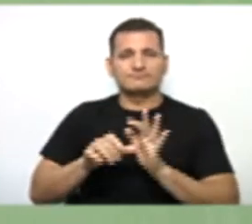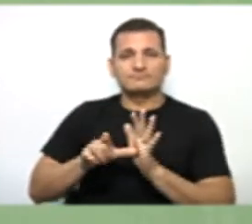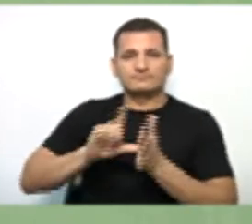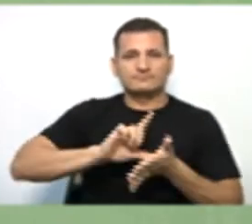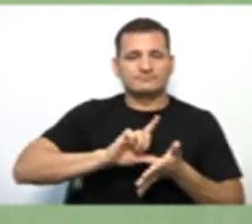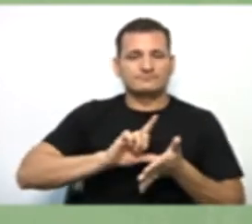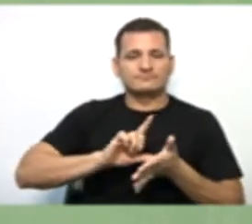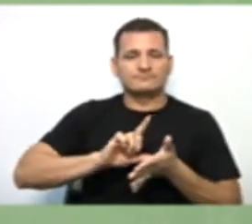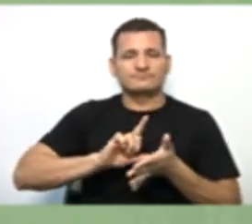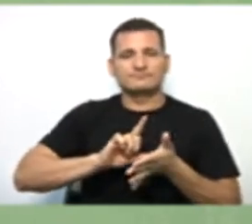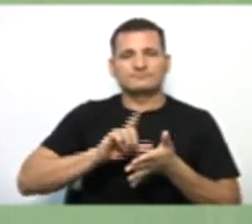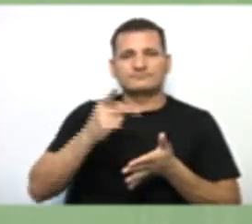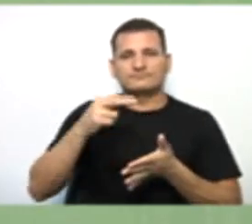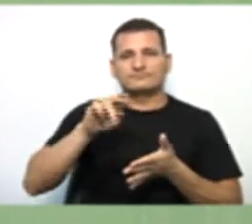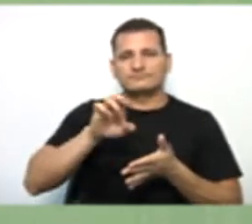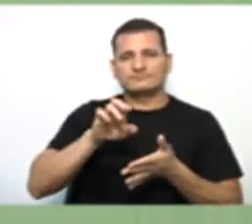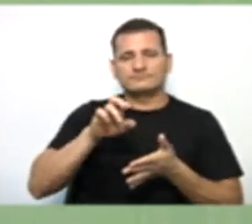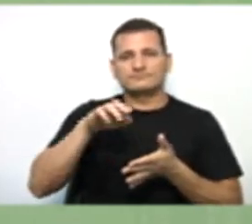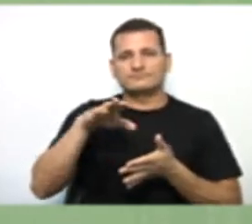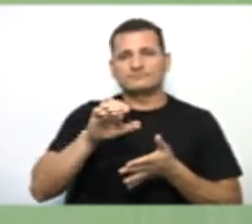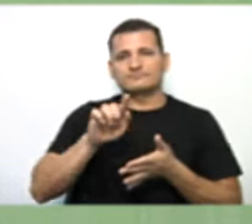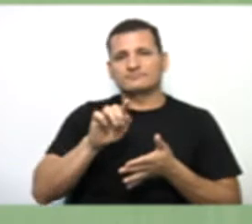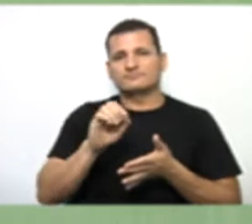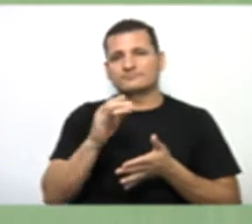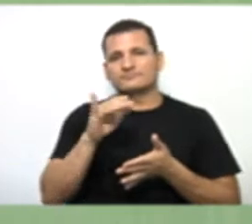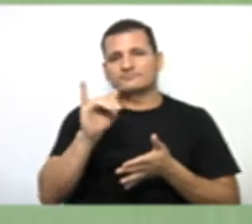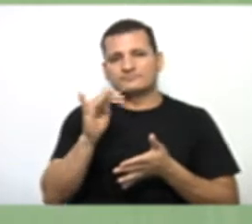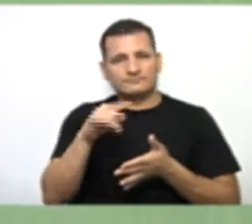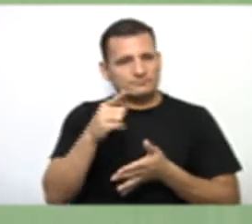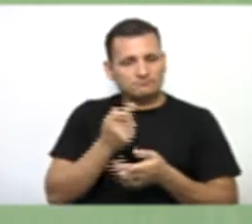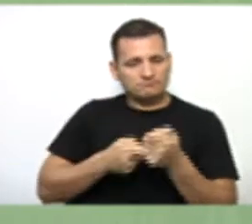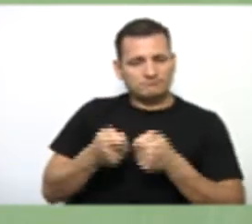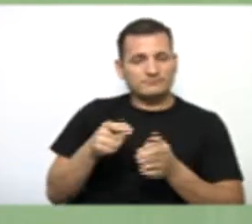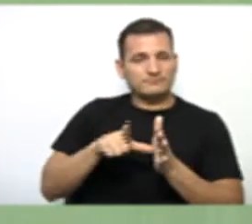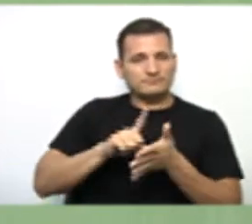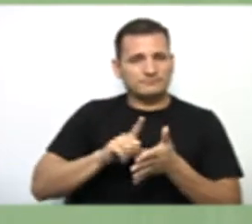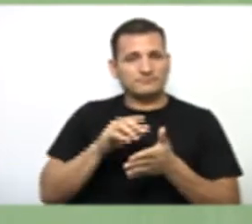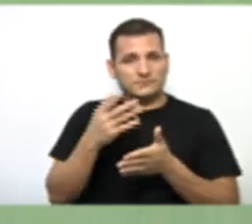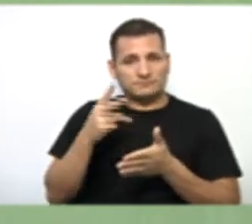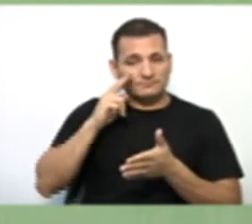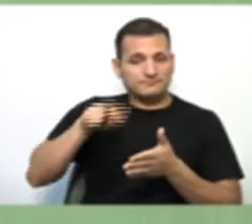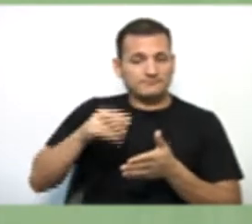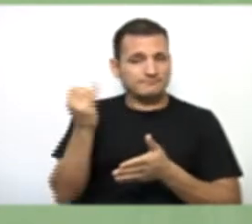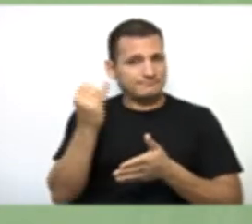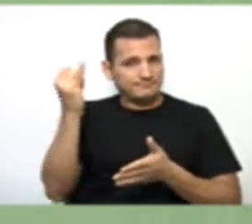na pré-negociação, tá bom? Então veja a importância disso daí.